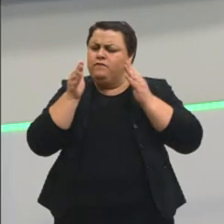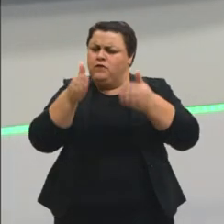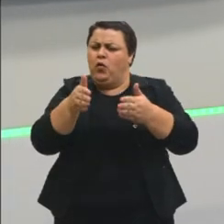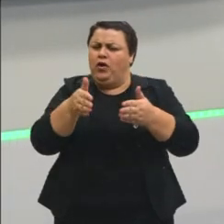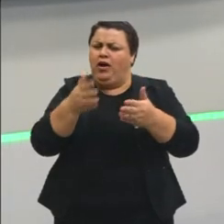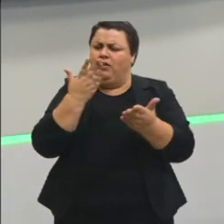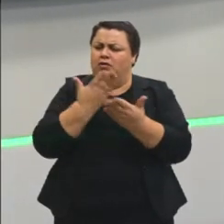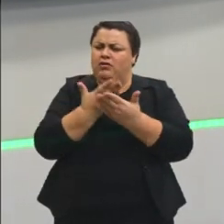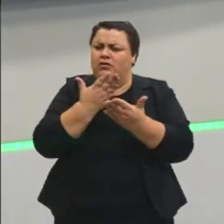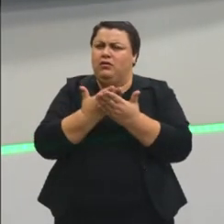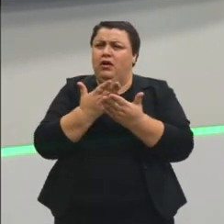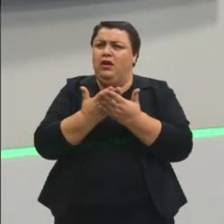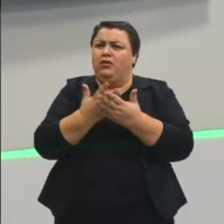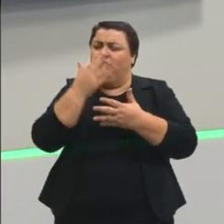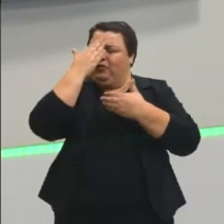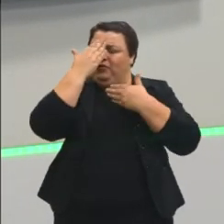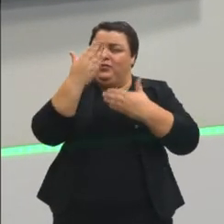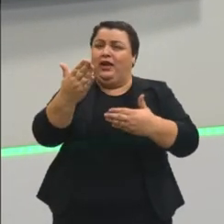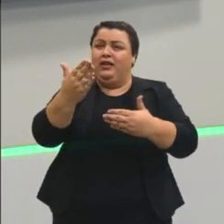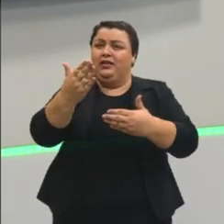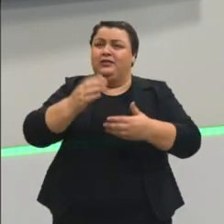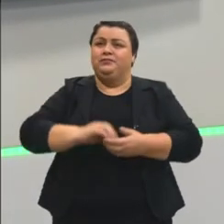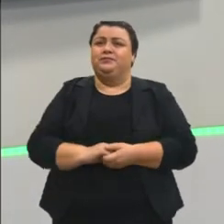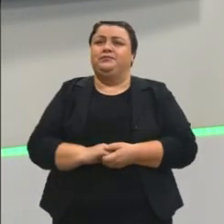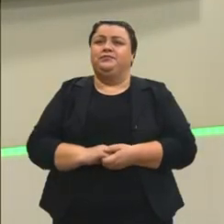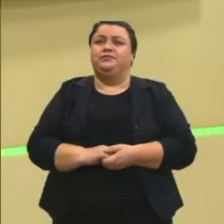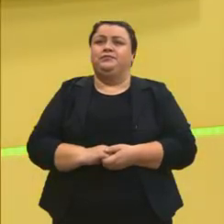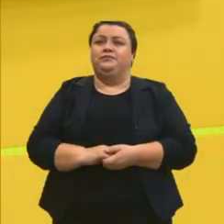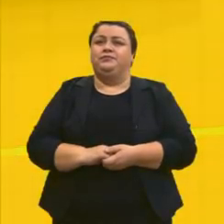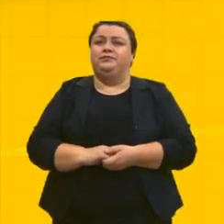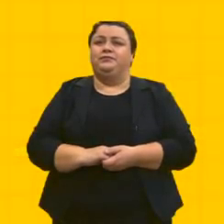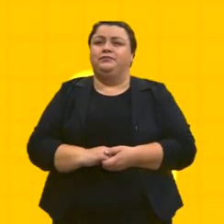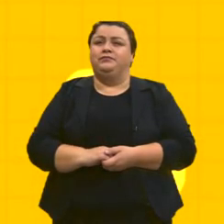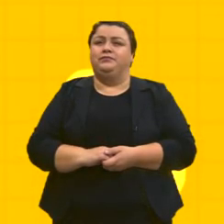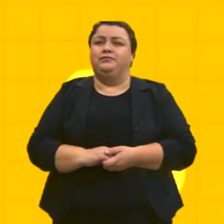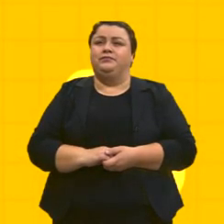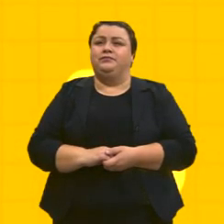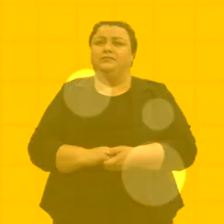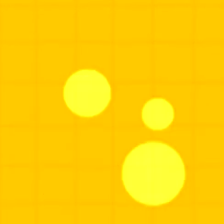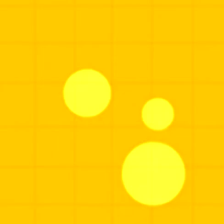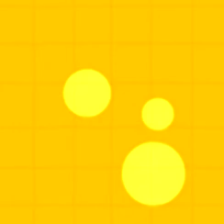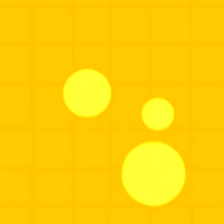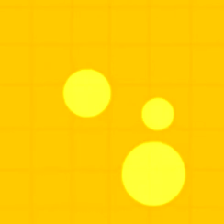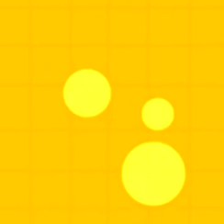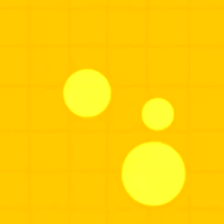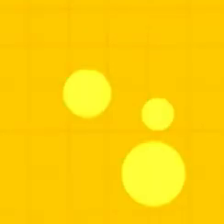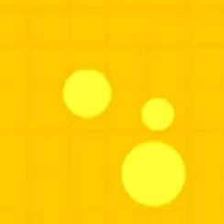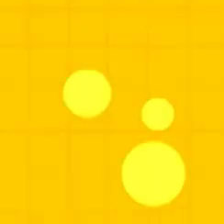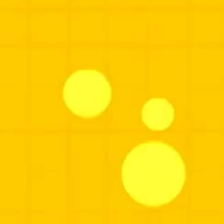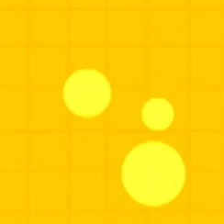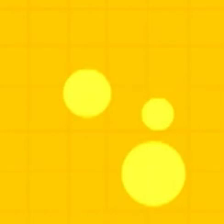focar nessas aulas e muito obrigado a E aí